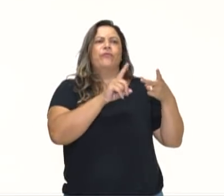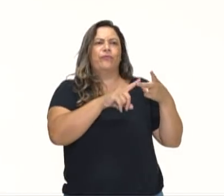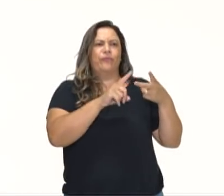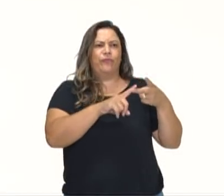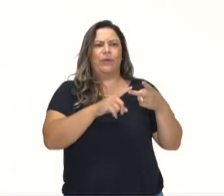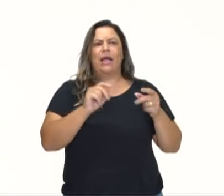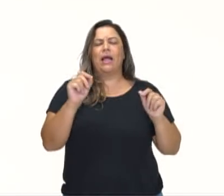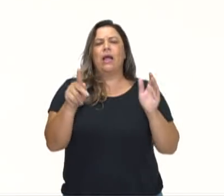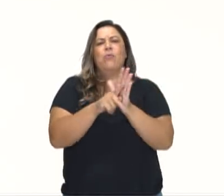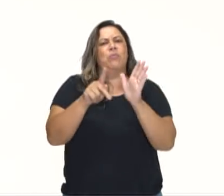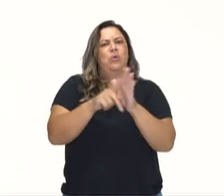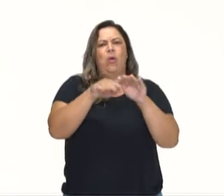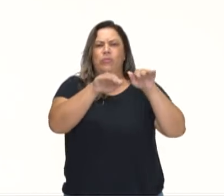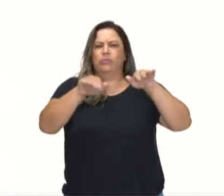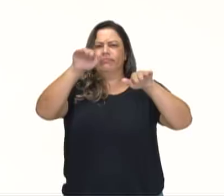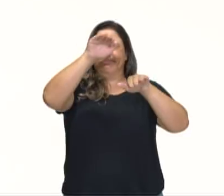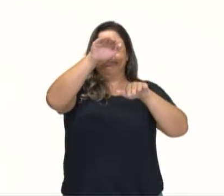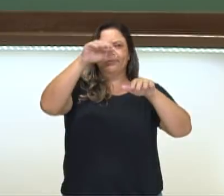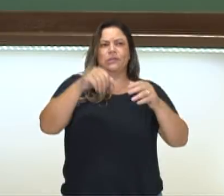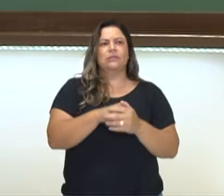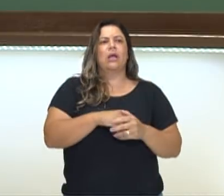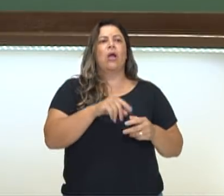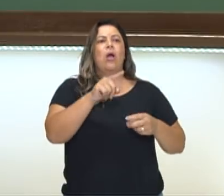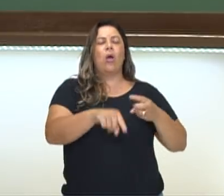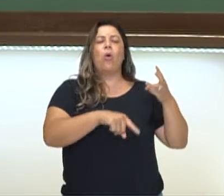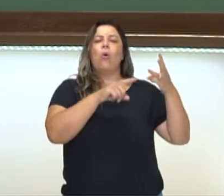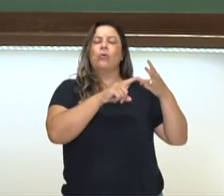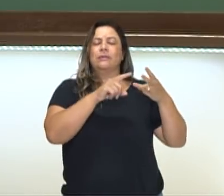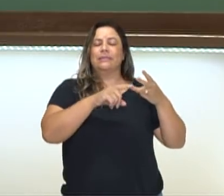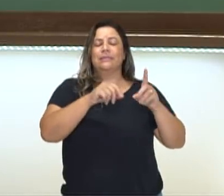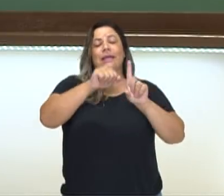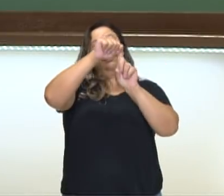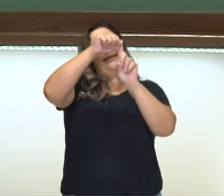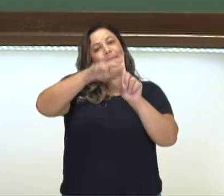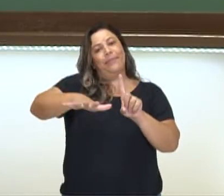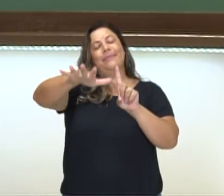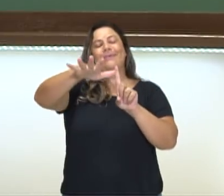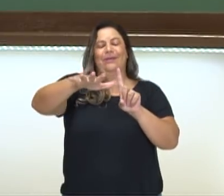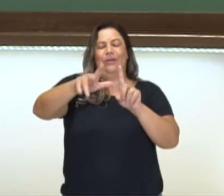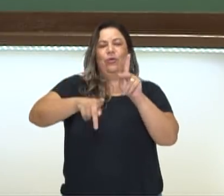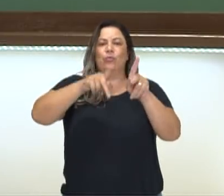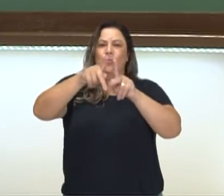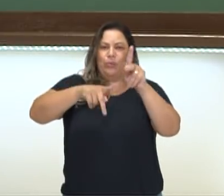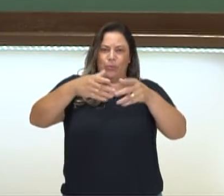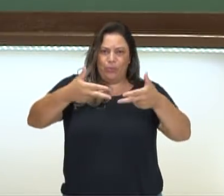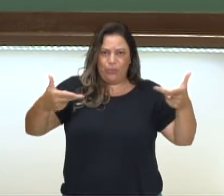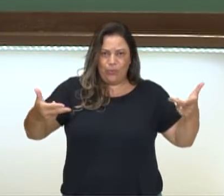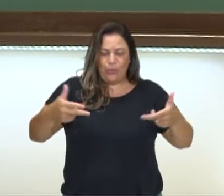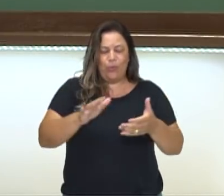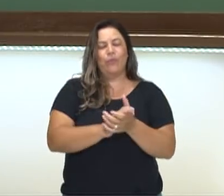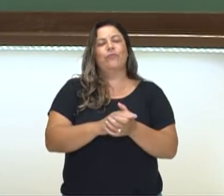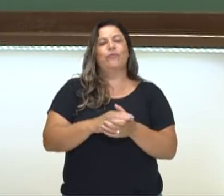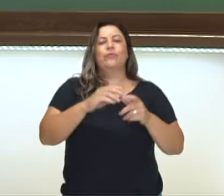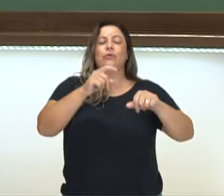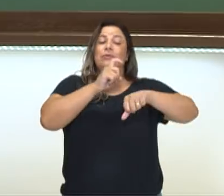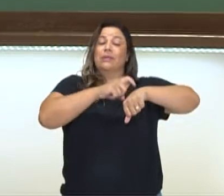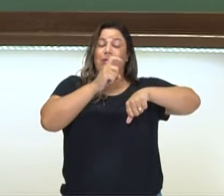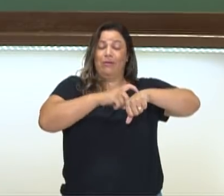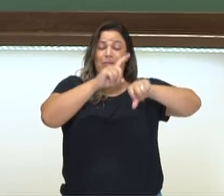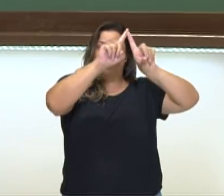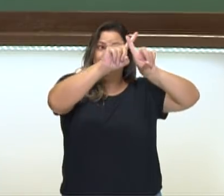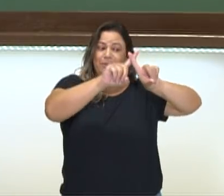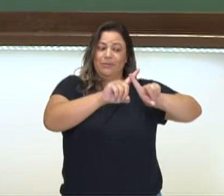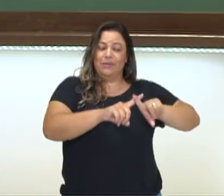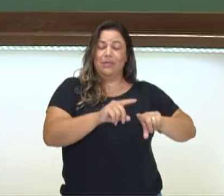uma manifestação da cultura popular. Vamos dar um tempinho para você escolher a alternativa correta e logo mais